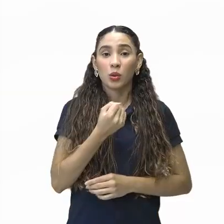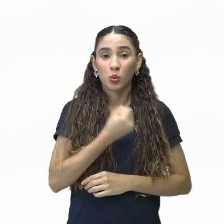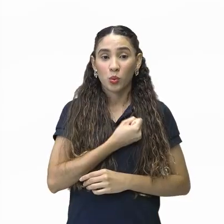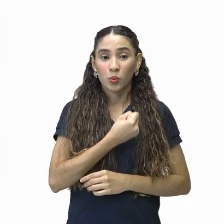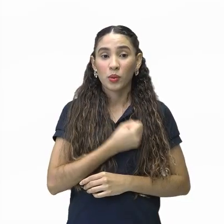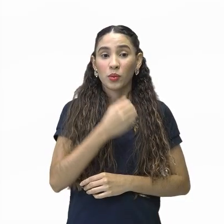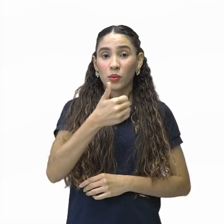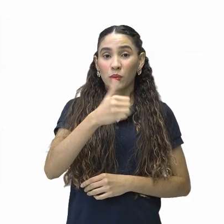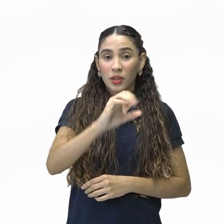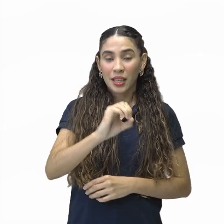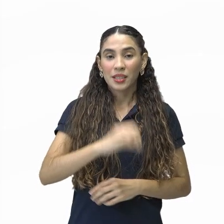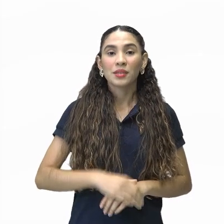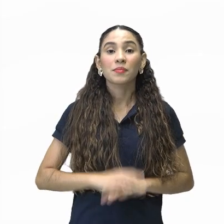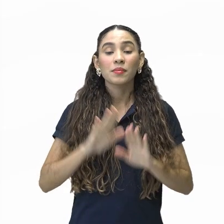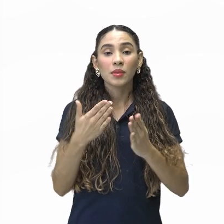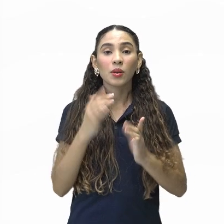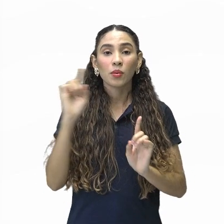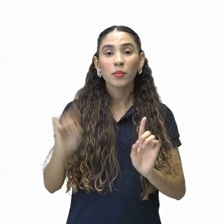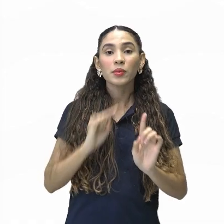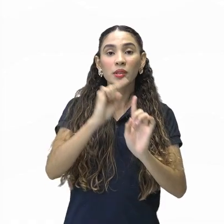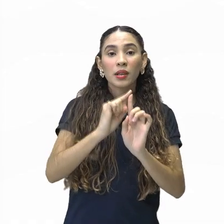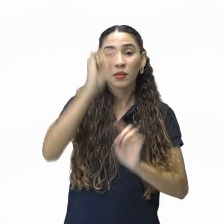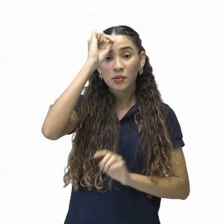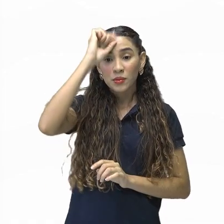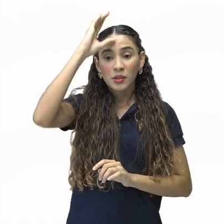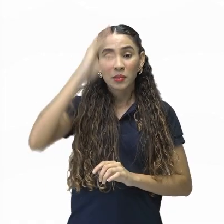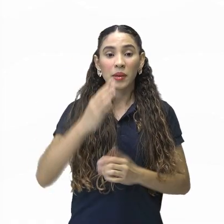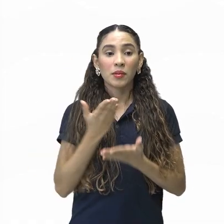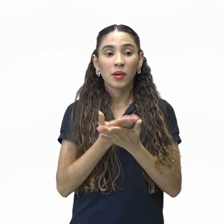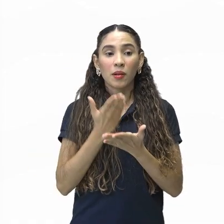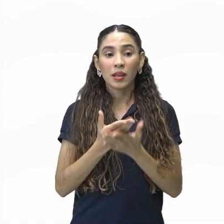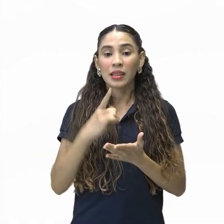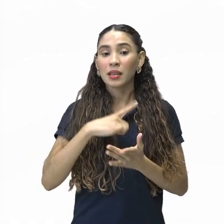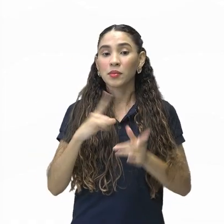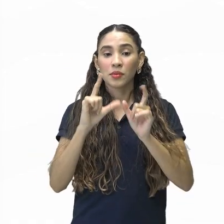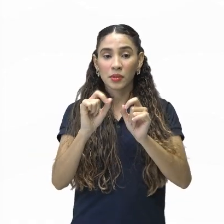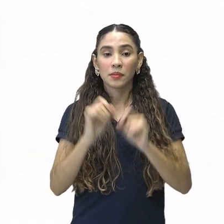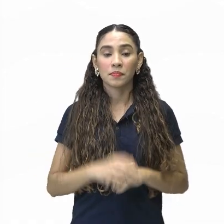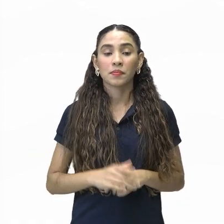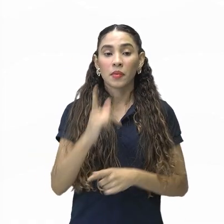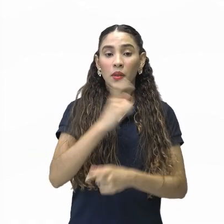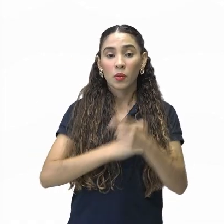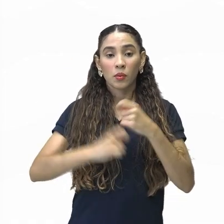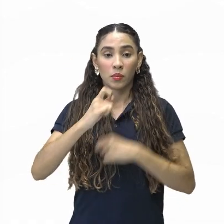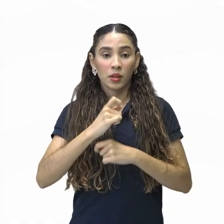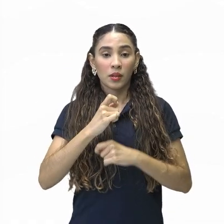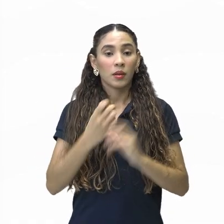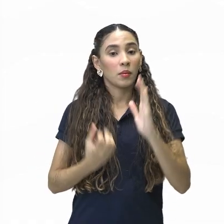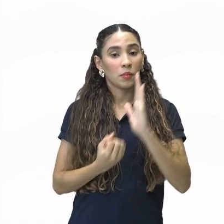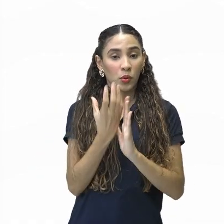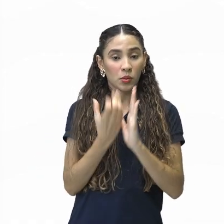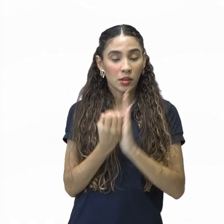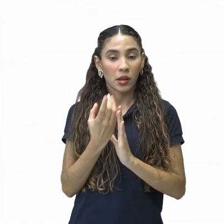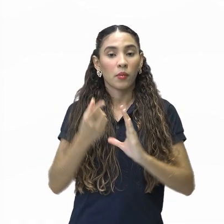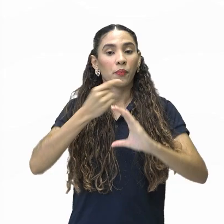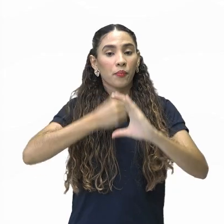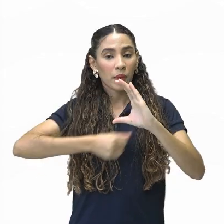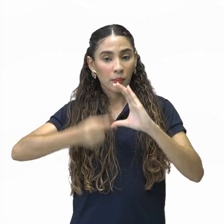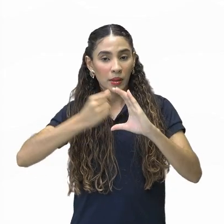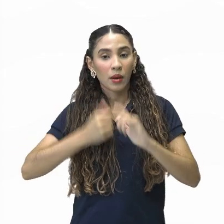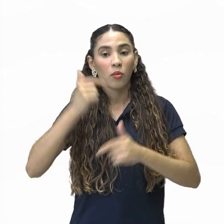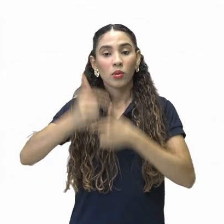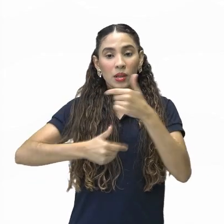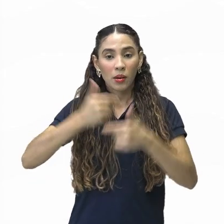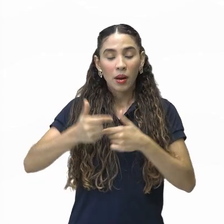número 10. O objeto de conhecimento desta aula é economia, produção,